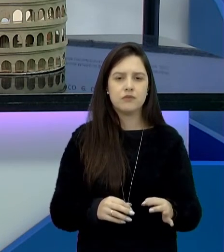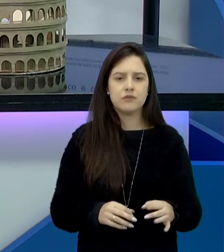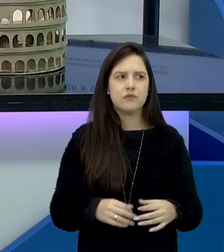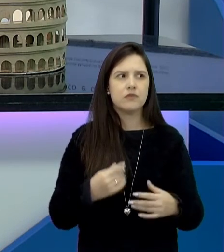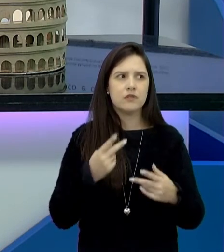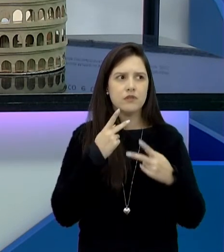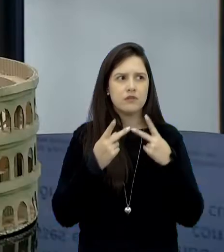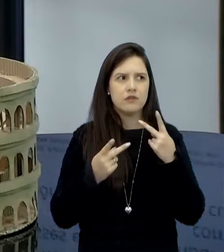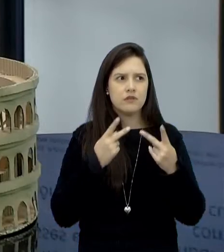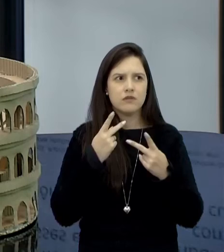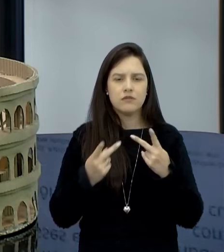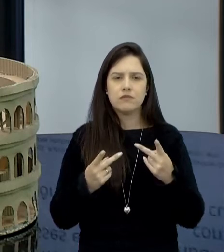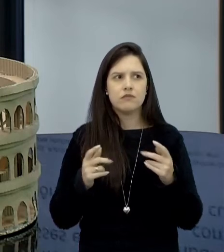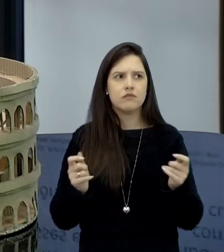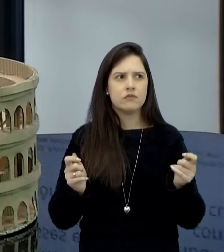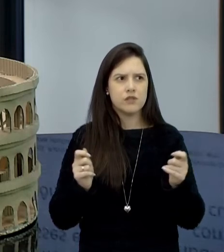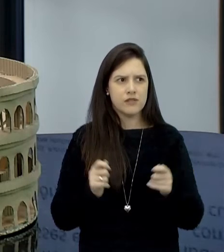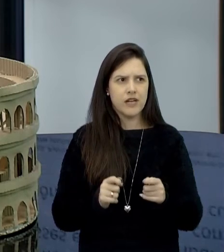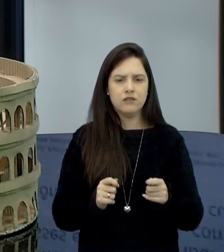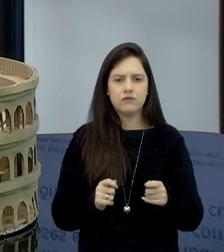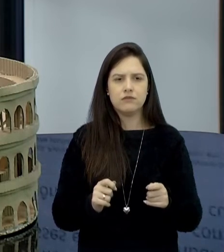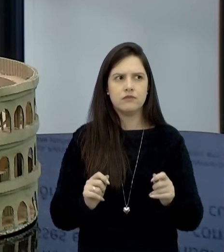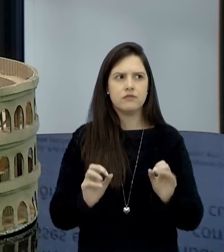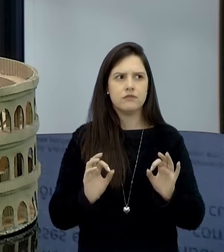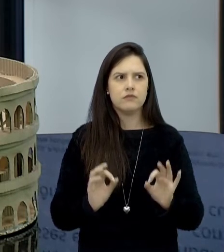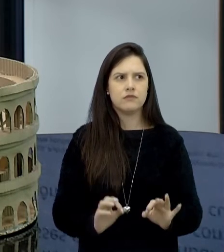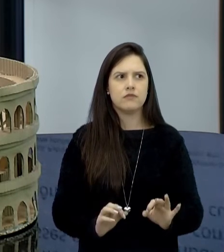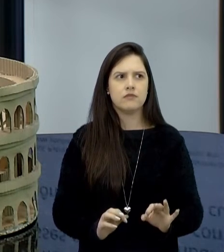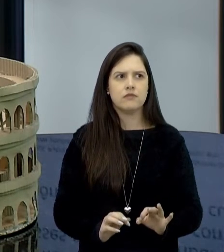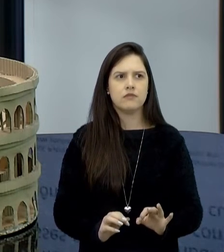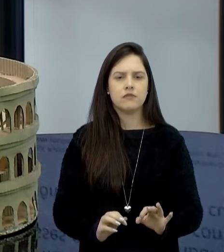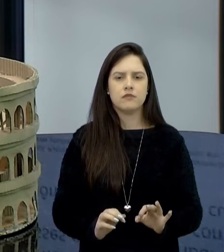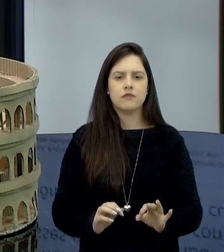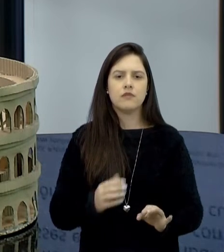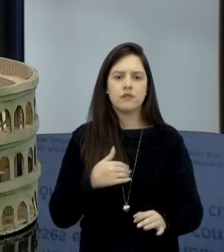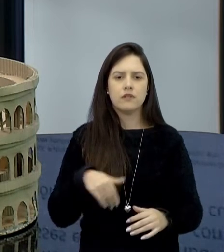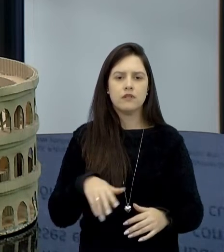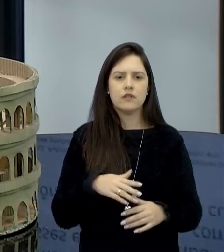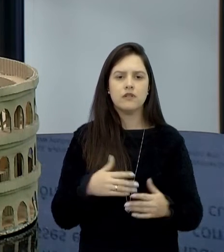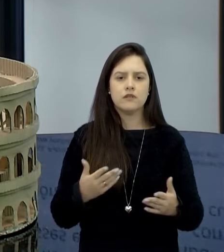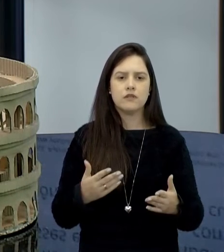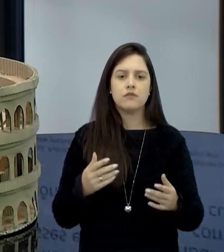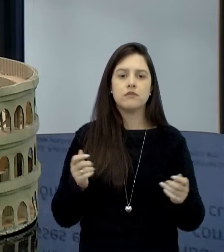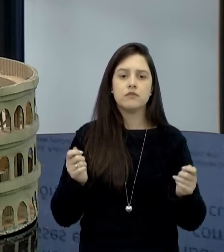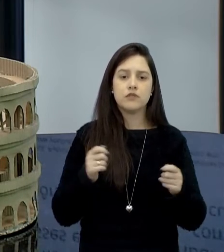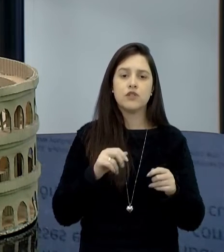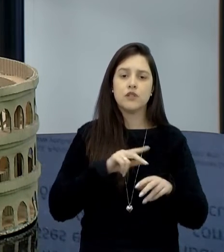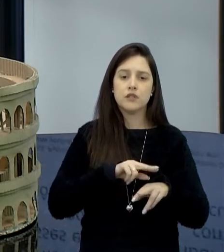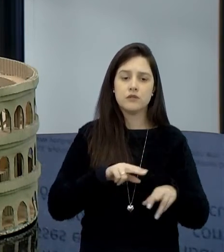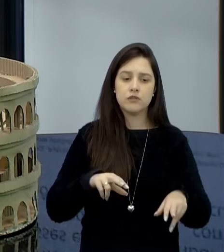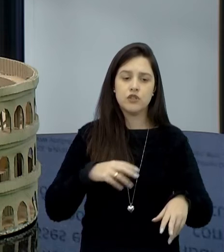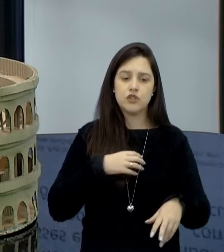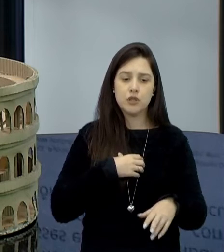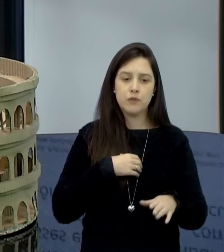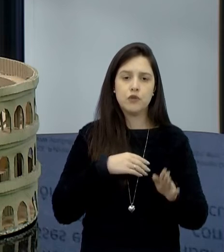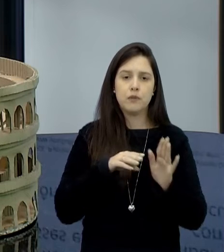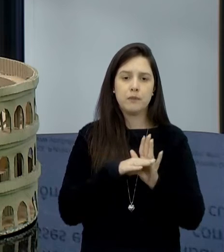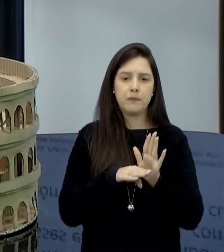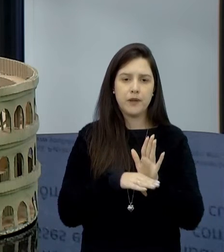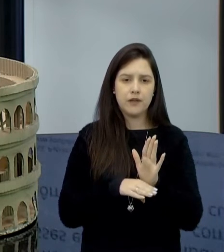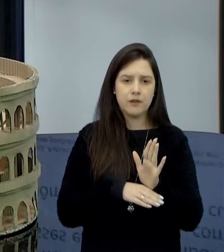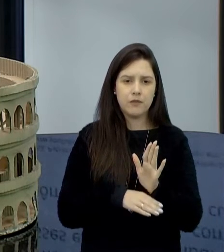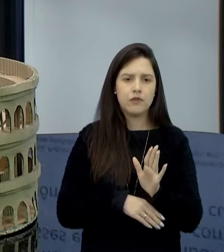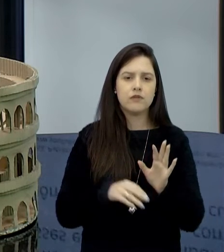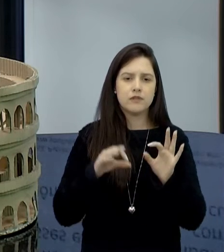gente fala muito da espécie humana, mas não estamos sozinhos aqui no planeta. Então, São esses os tipos de patrimônio que nós